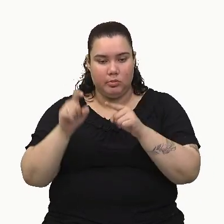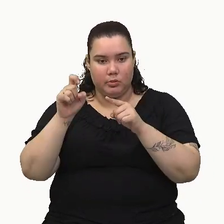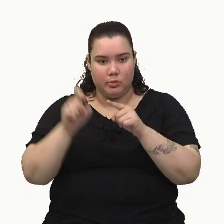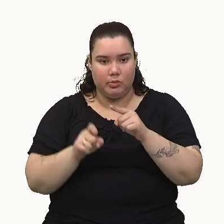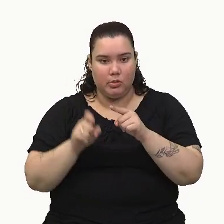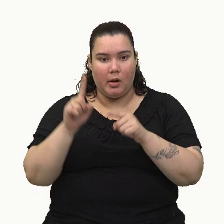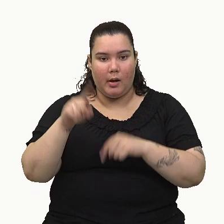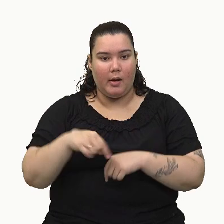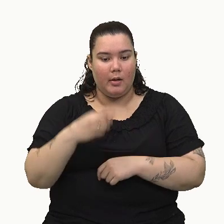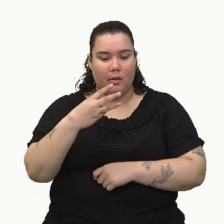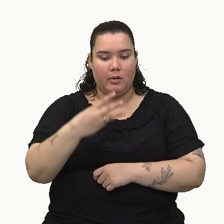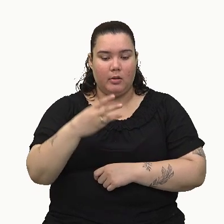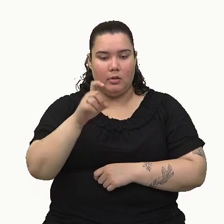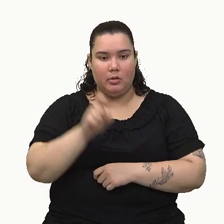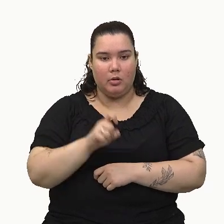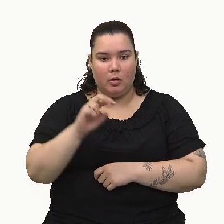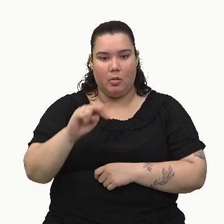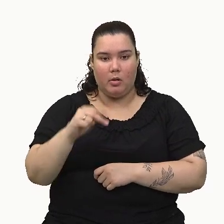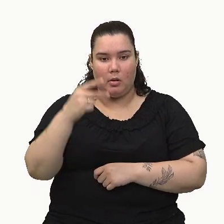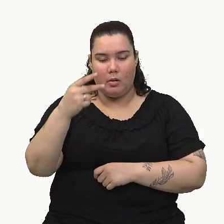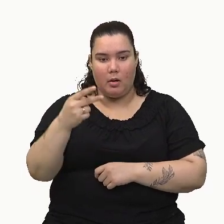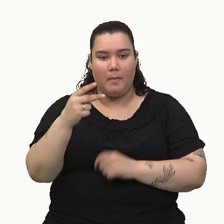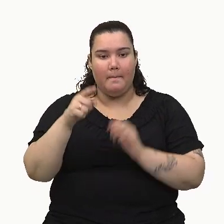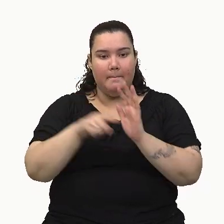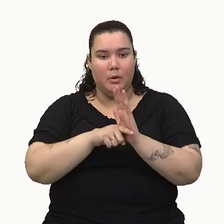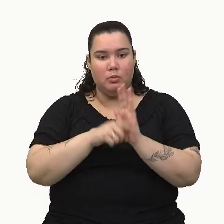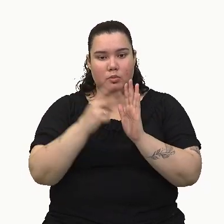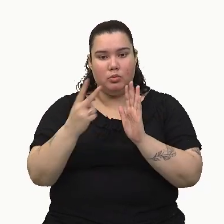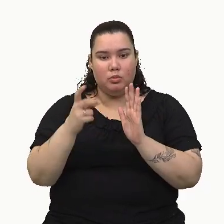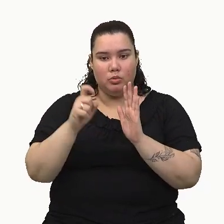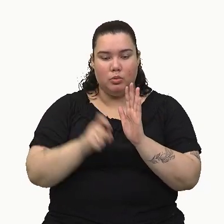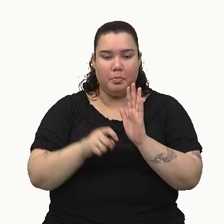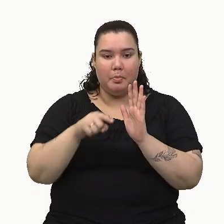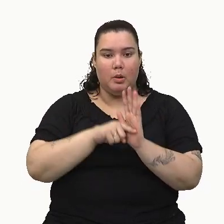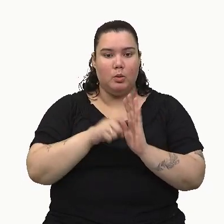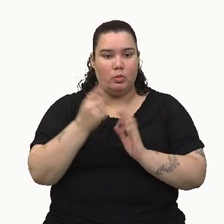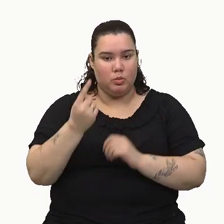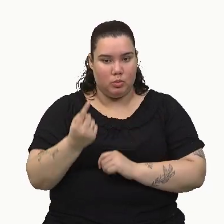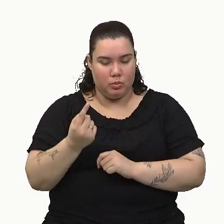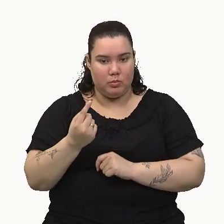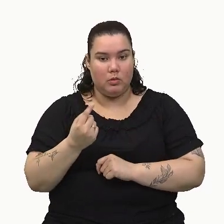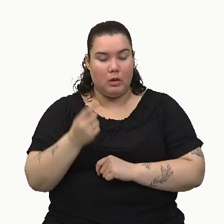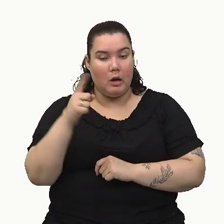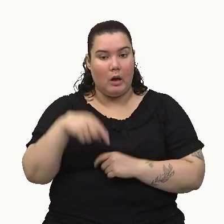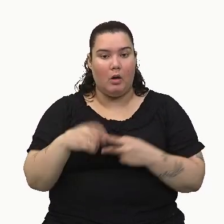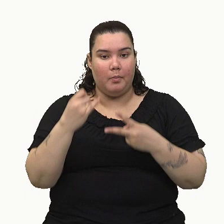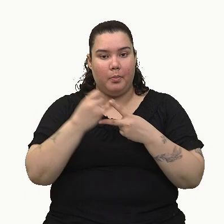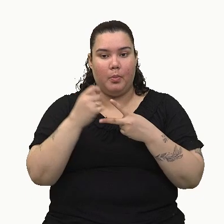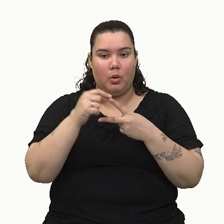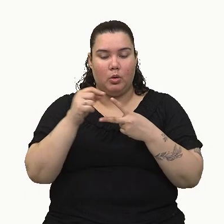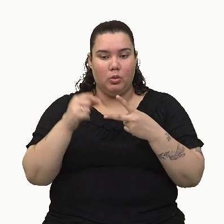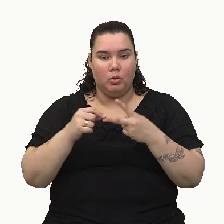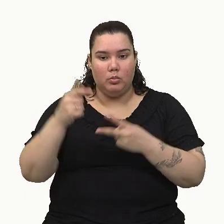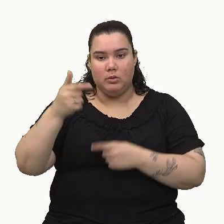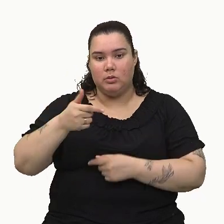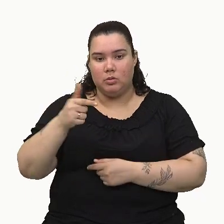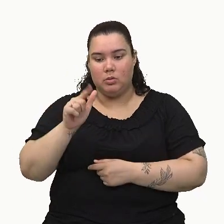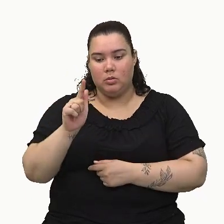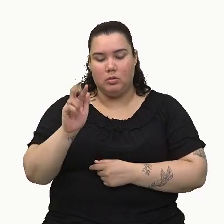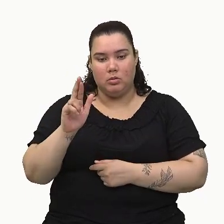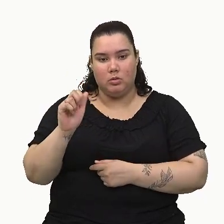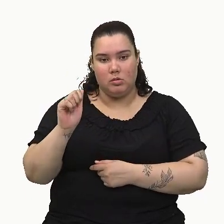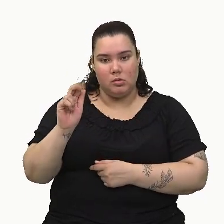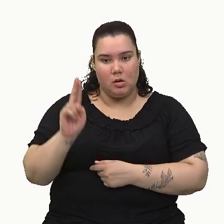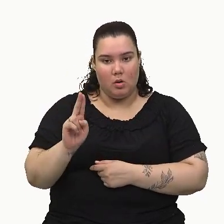ao quadrado menos 2x menos 1. É uma função polinomial de grau 2 ou função